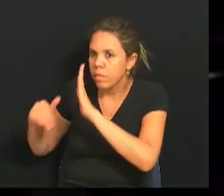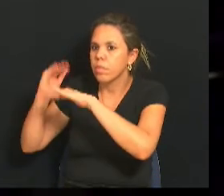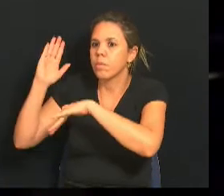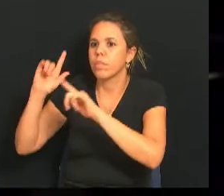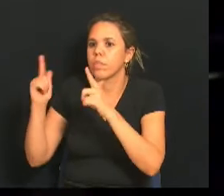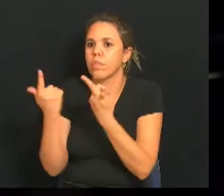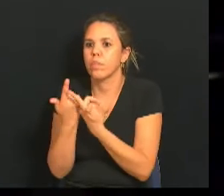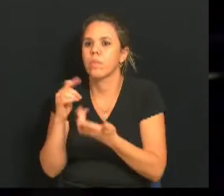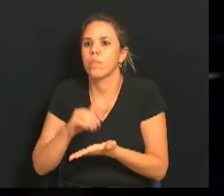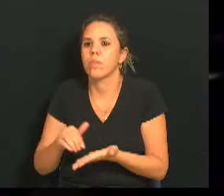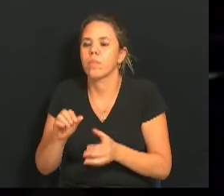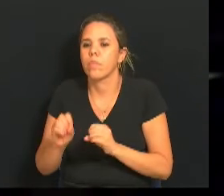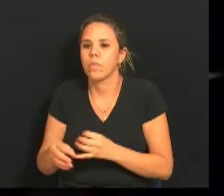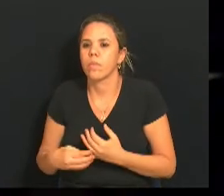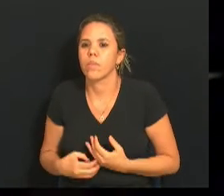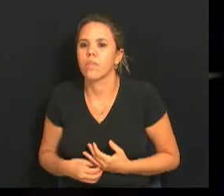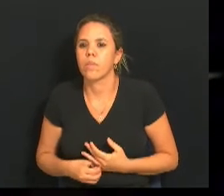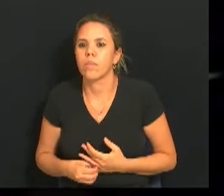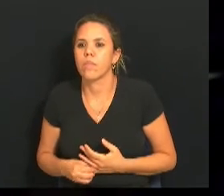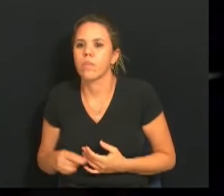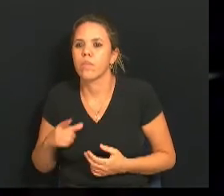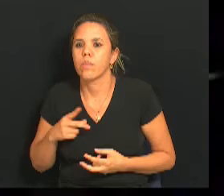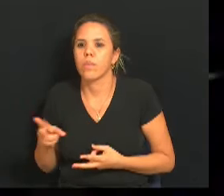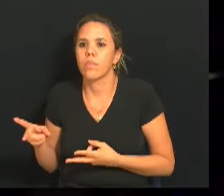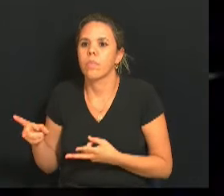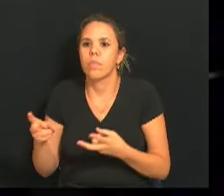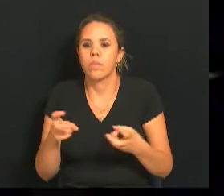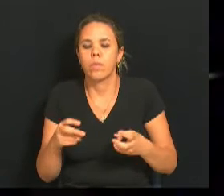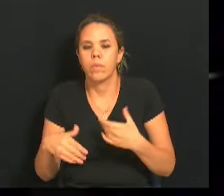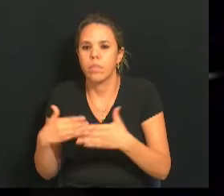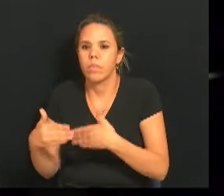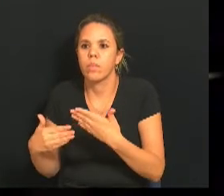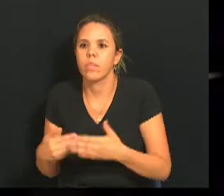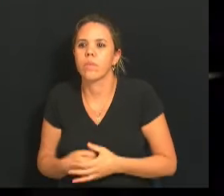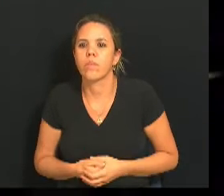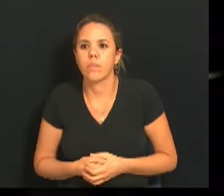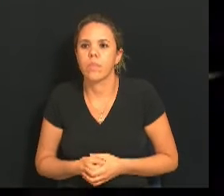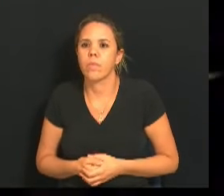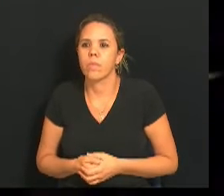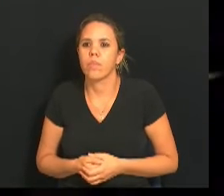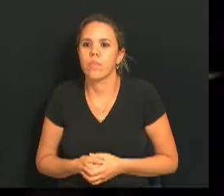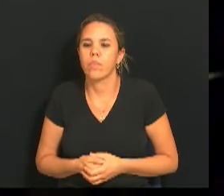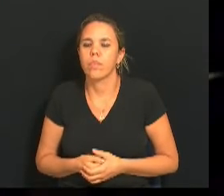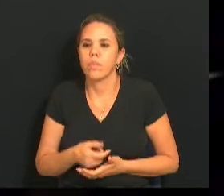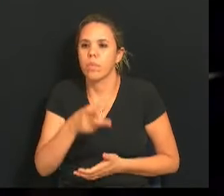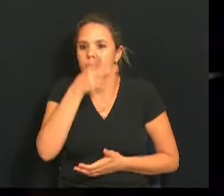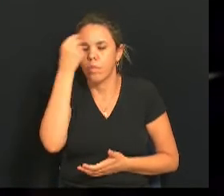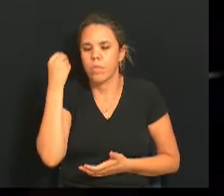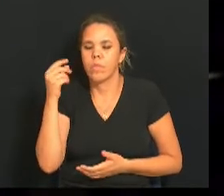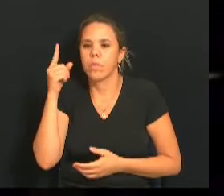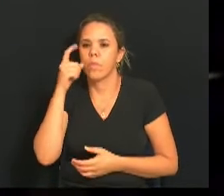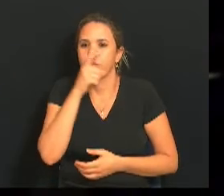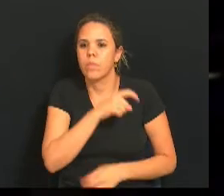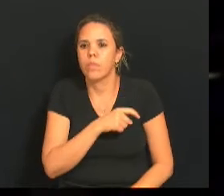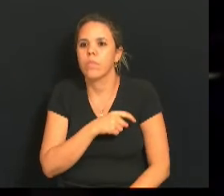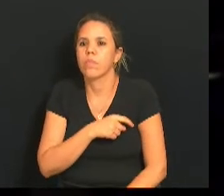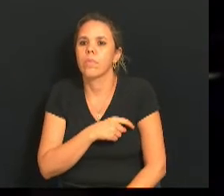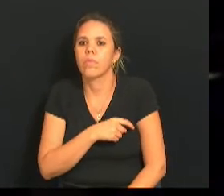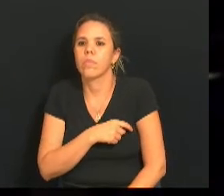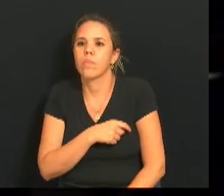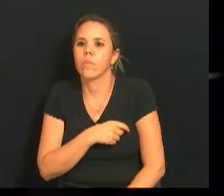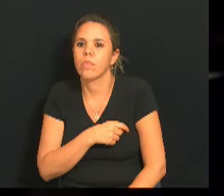da Secretaria de Educação aqui, a gente tem visto processos de consulta pública bastante complicados e muito